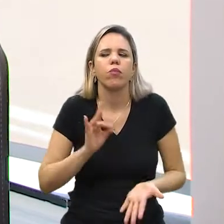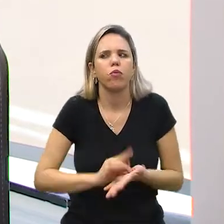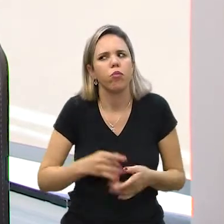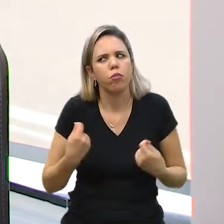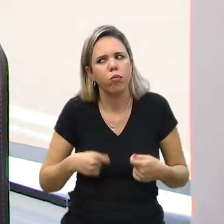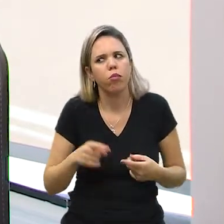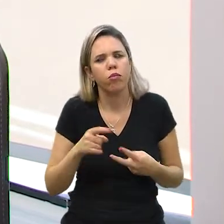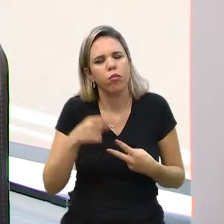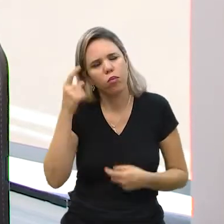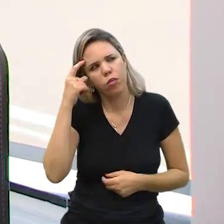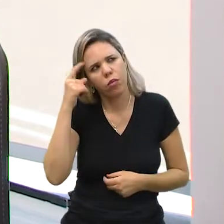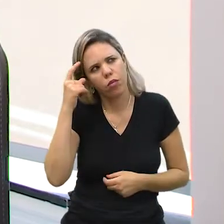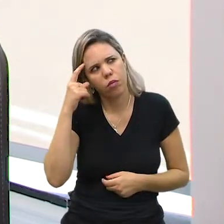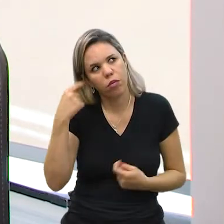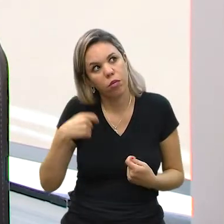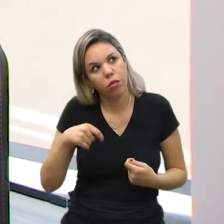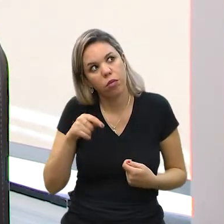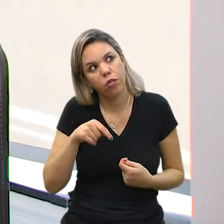realmente preciso?